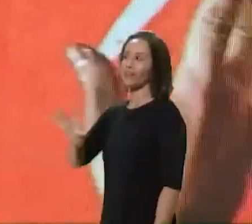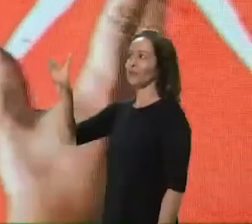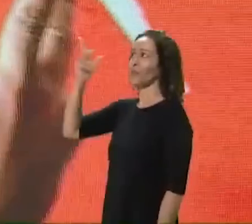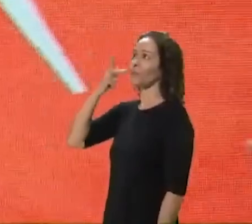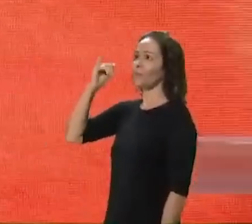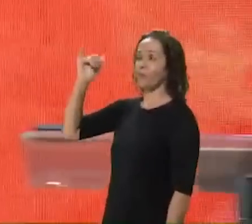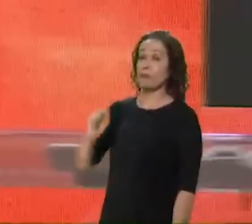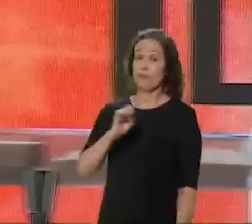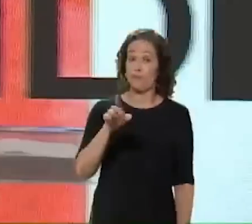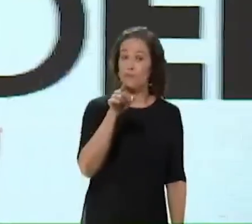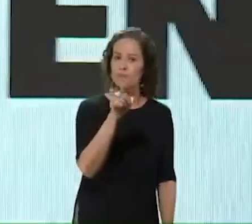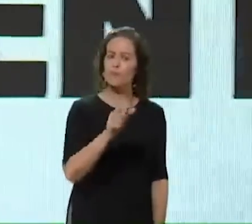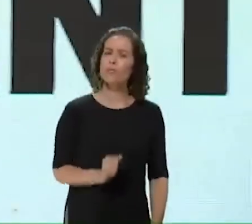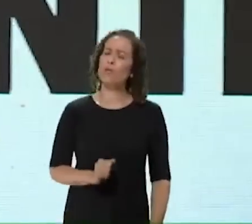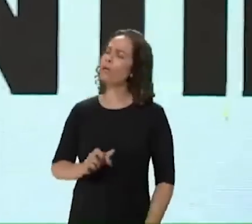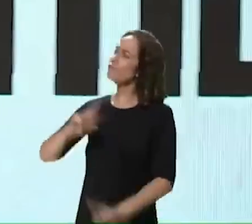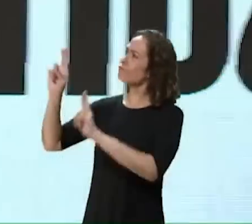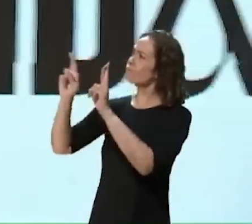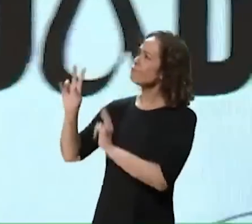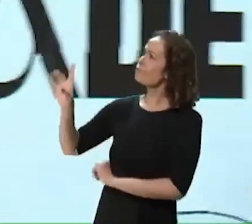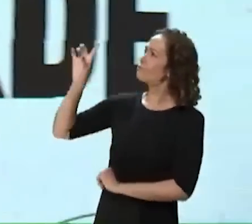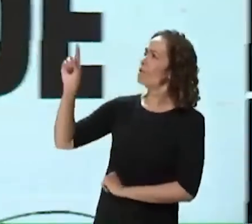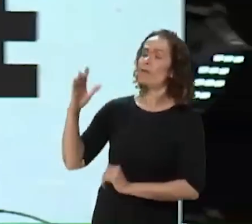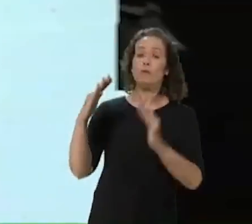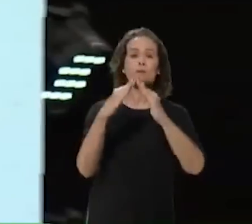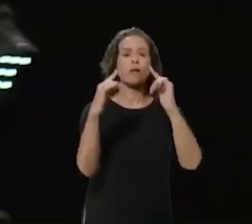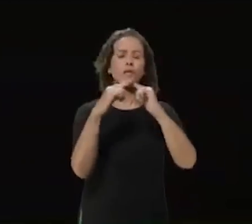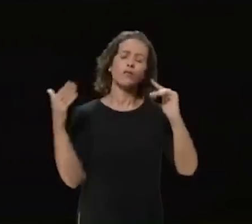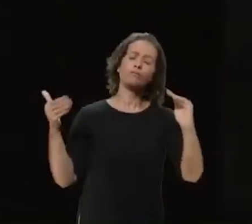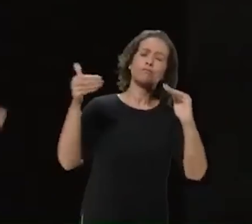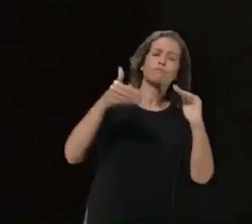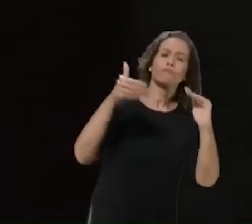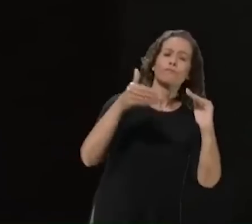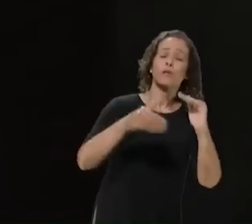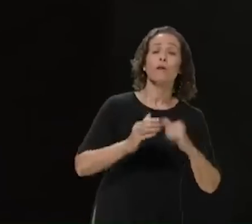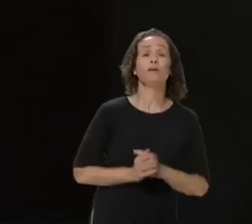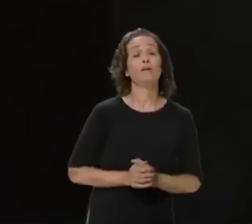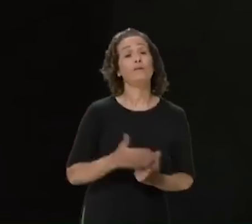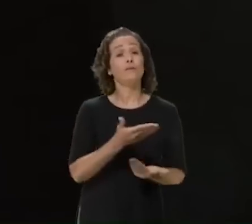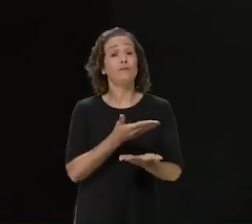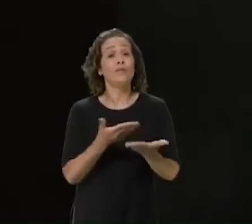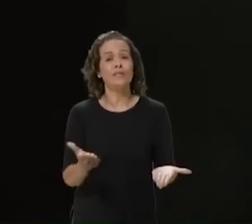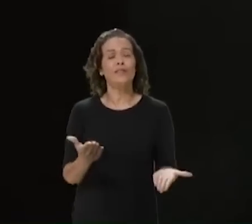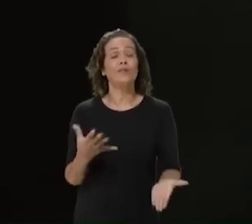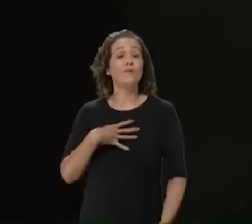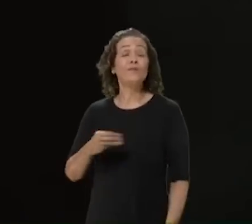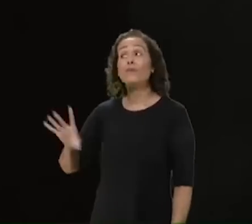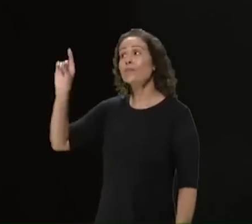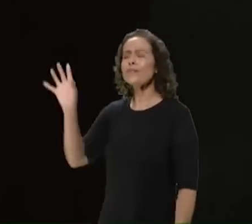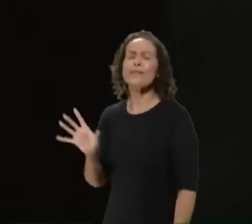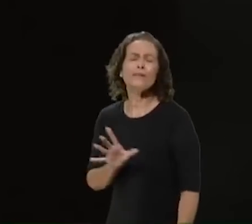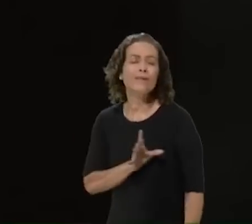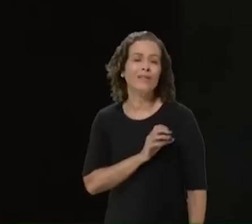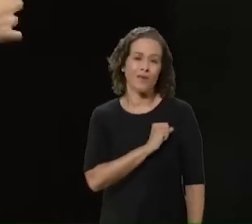Deus, vai à igreja, santifica a sua vida, porque você é um filho amado e não para ser um filho amado. Quem entende o que eu estou